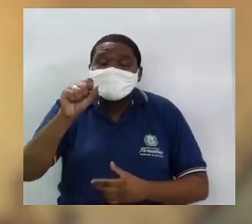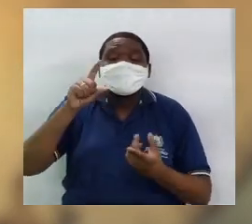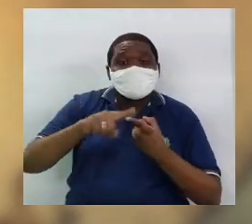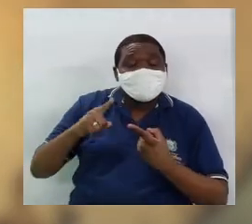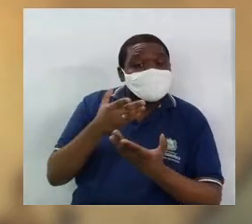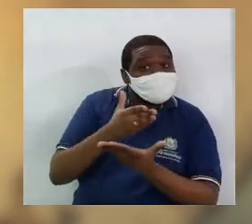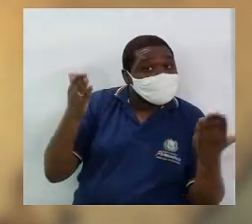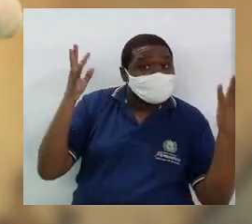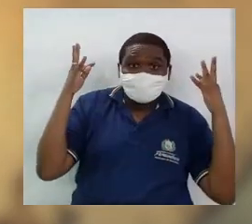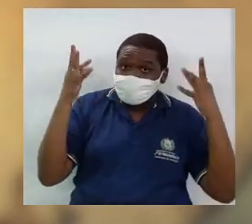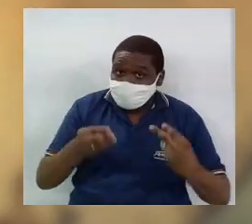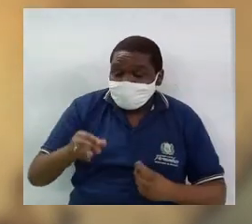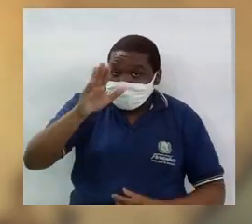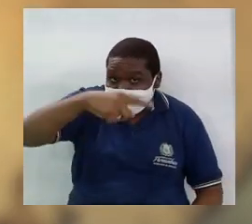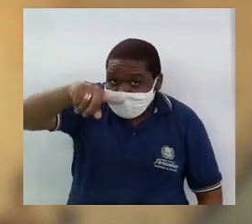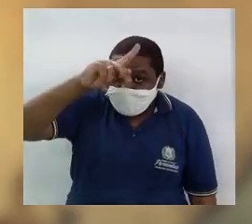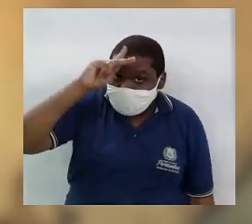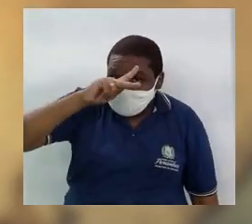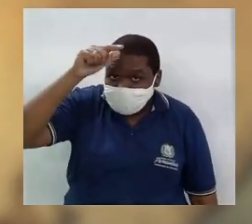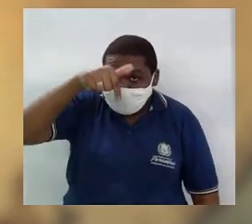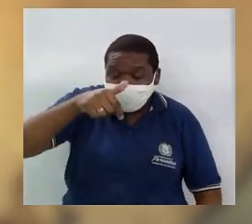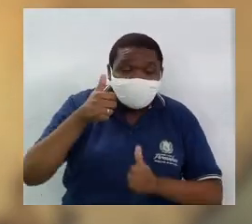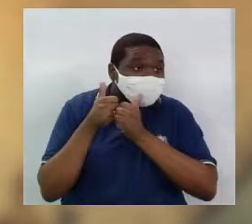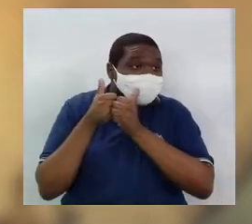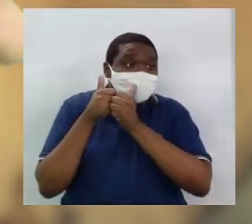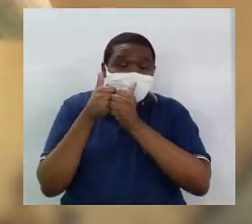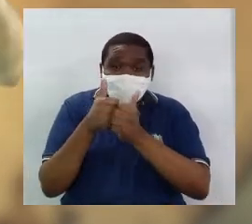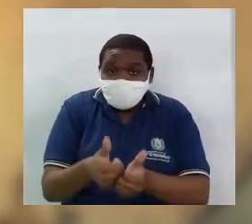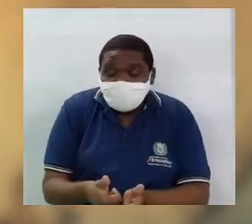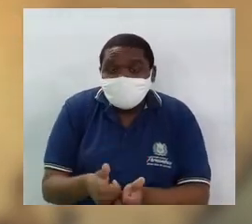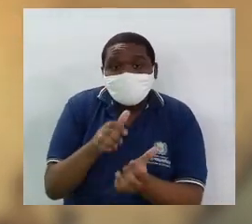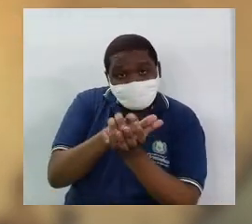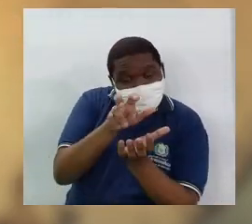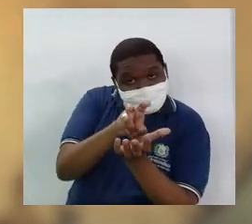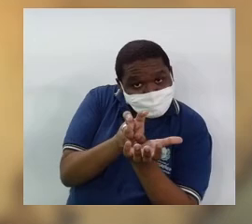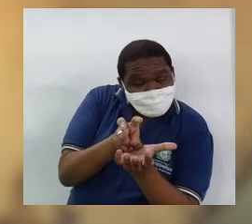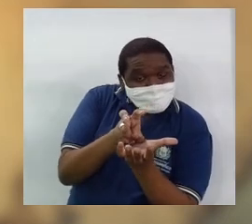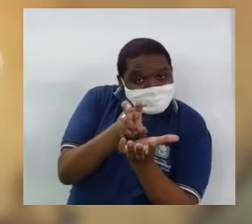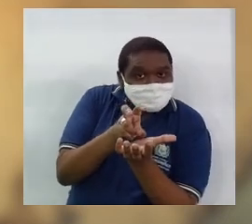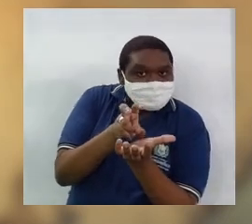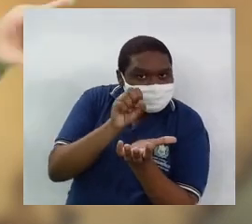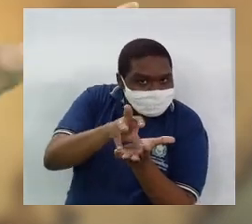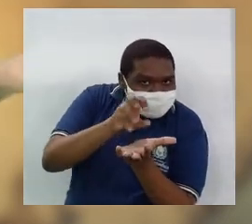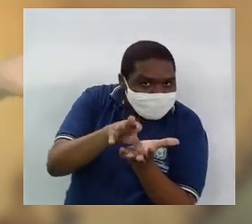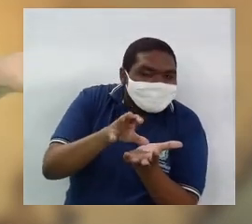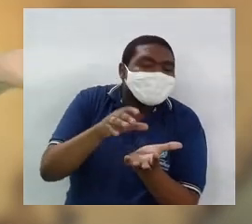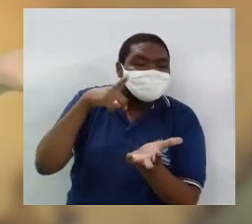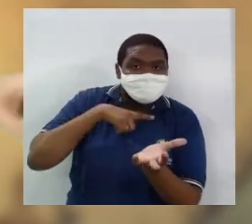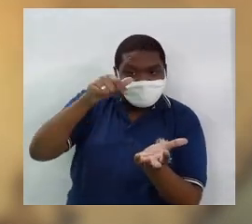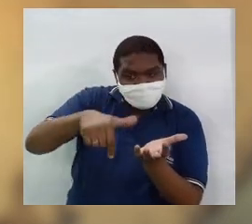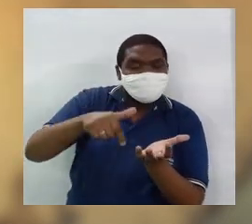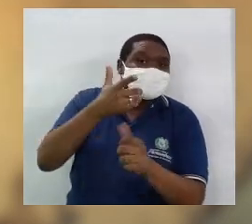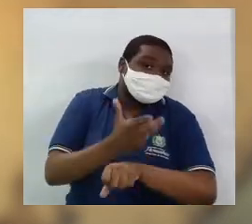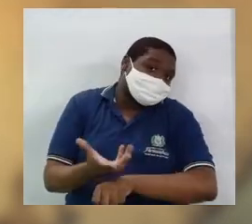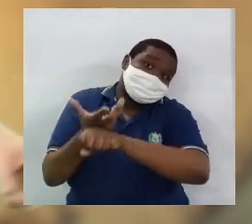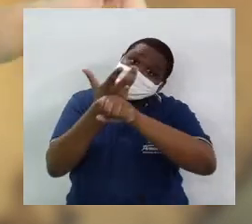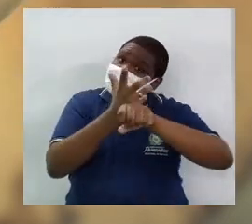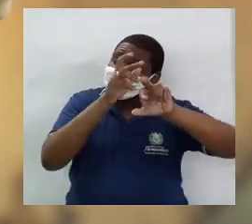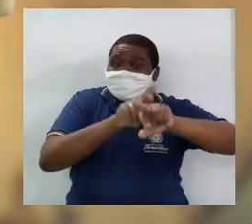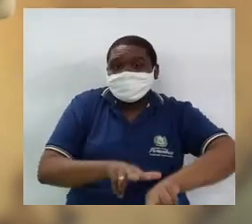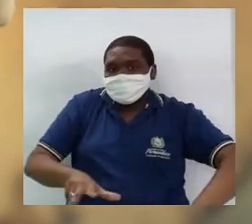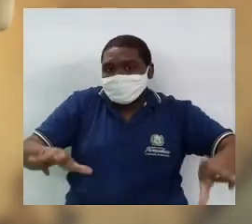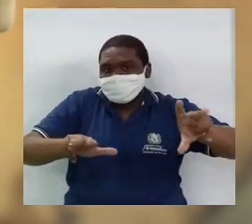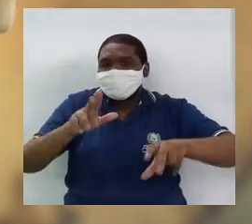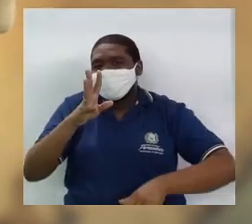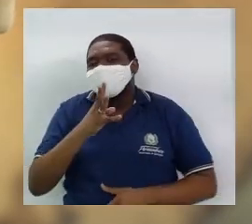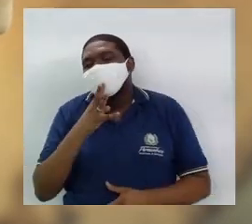vocês. E lembrem-se, acompanhem aqui, certo? Educa PE, em os nossos componentes, conhecer